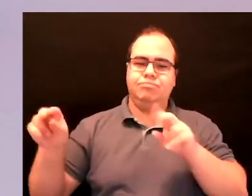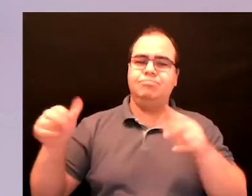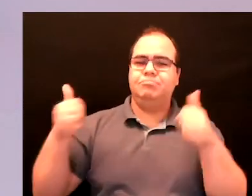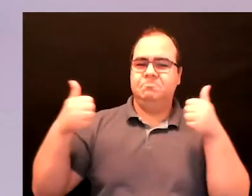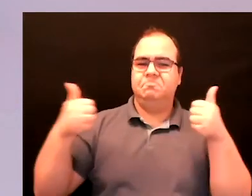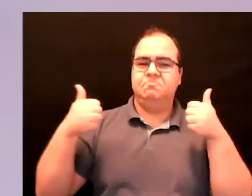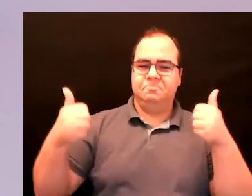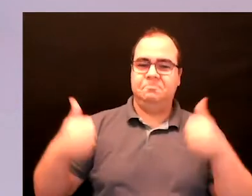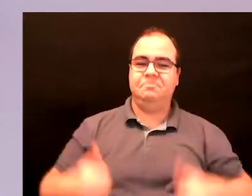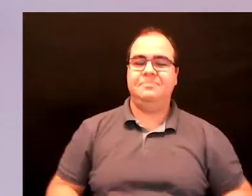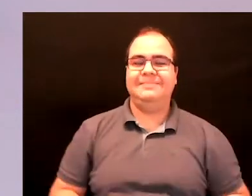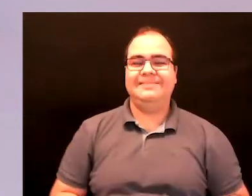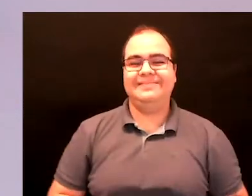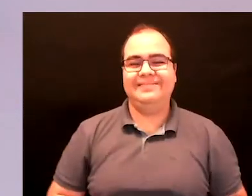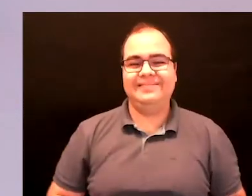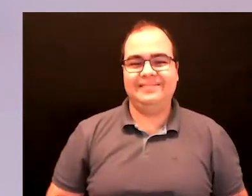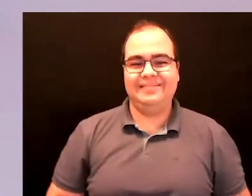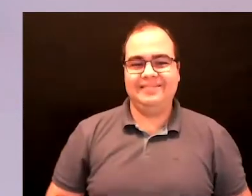uma tonalidade bem bacana.